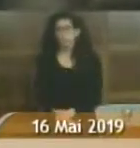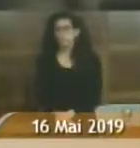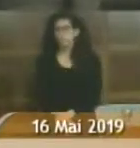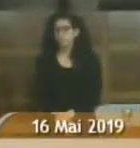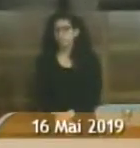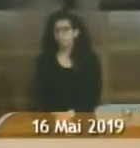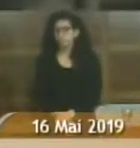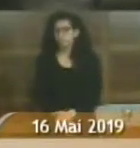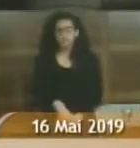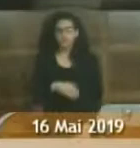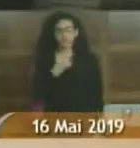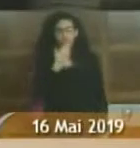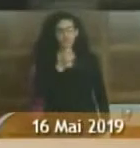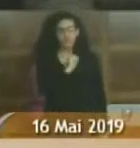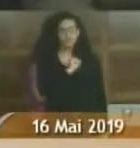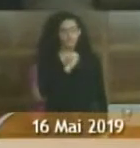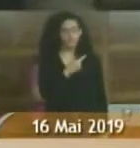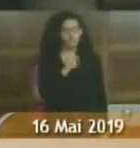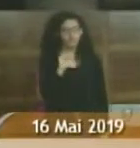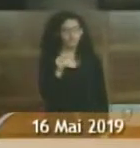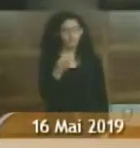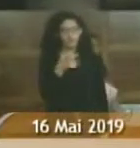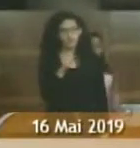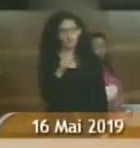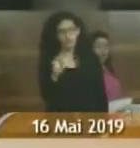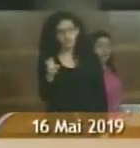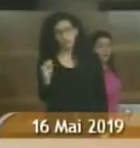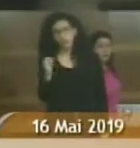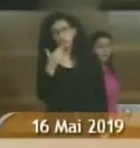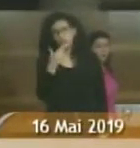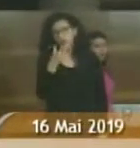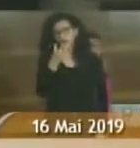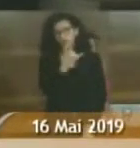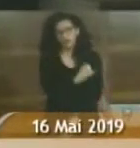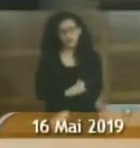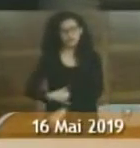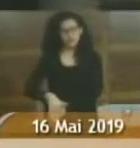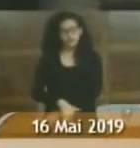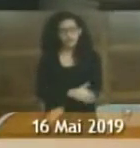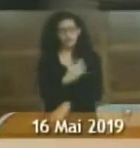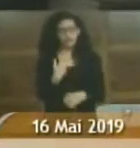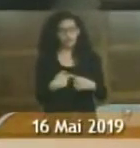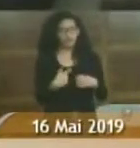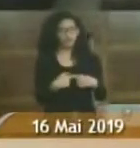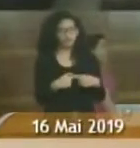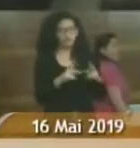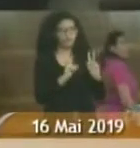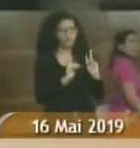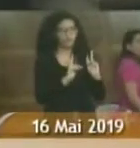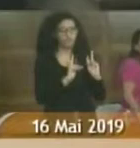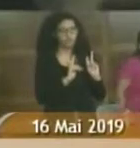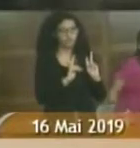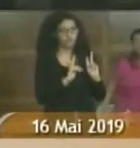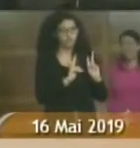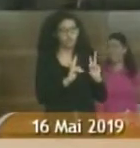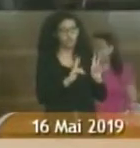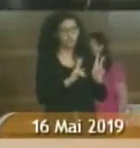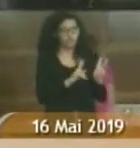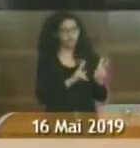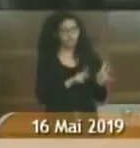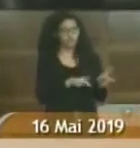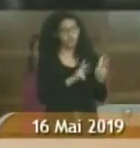Mambucaba. Indicação número 2958, indicando ao prefeito municipal a pavimentação asfáltica da Travessa Emiliano, acesso pela Rua